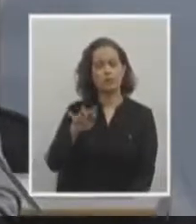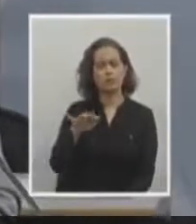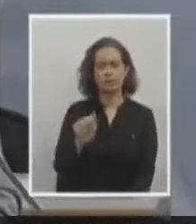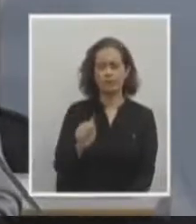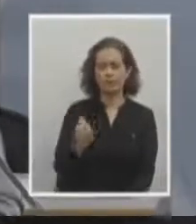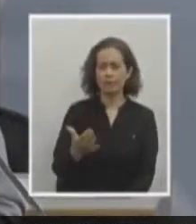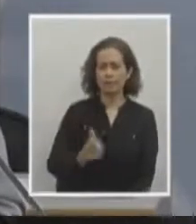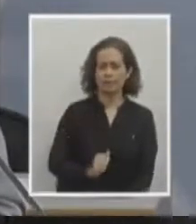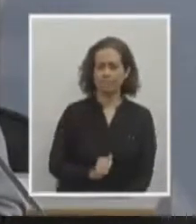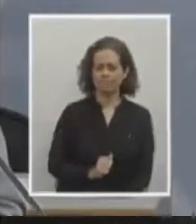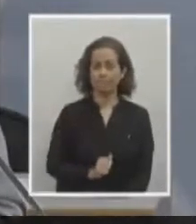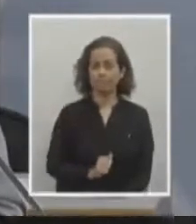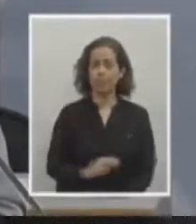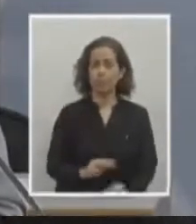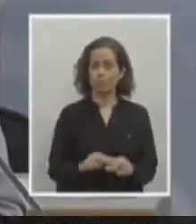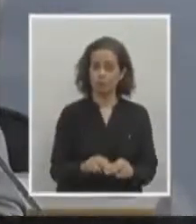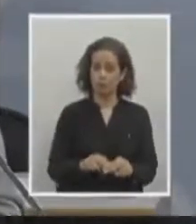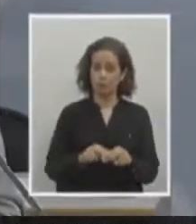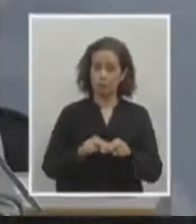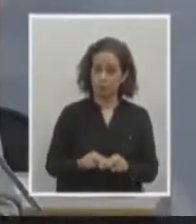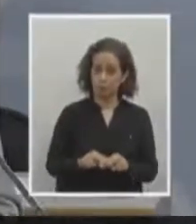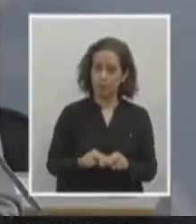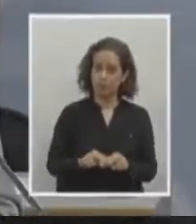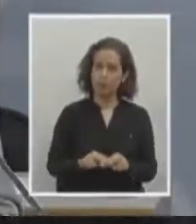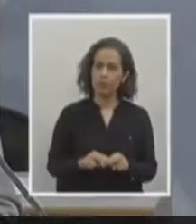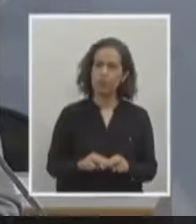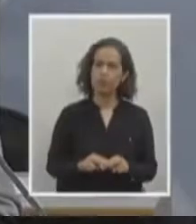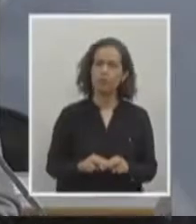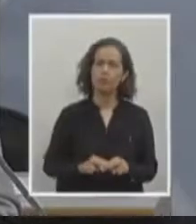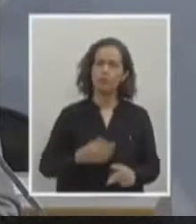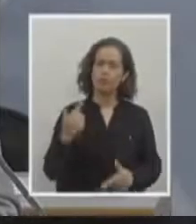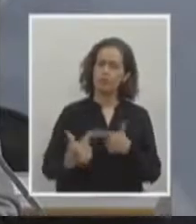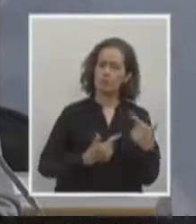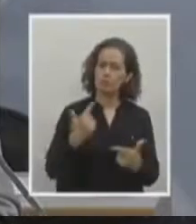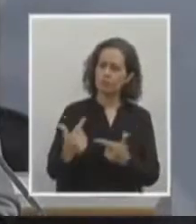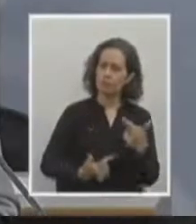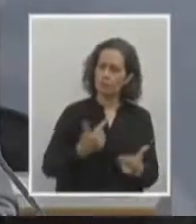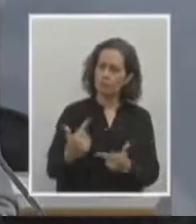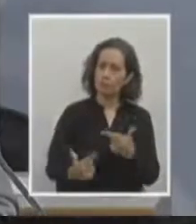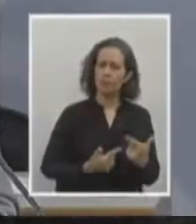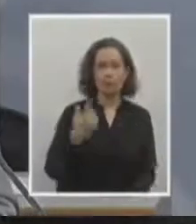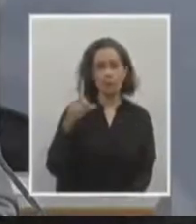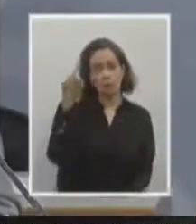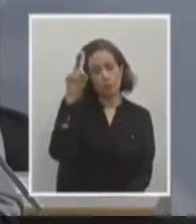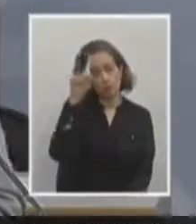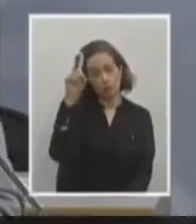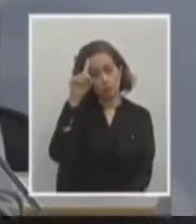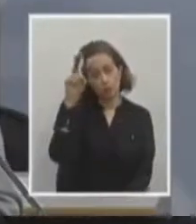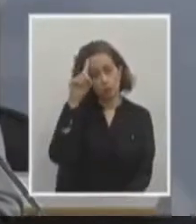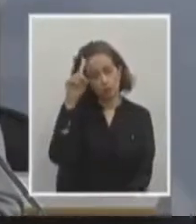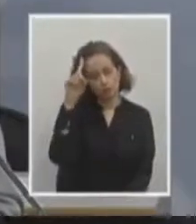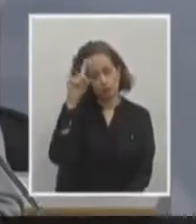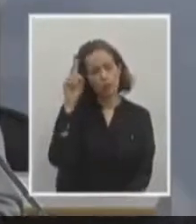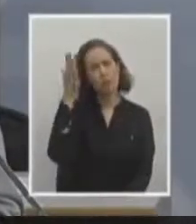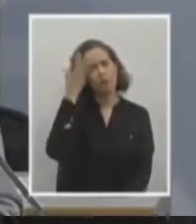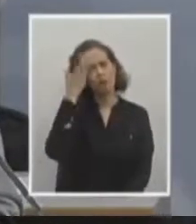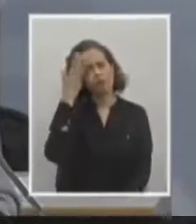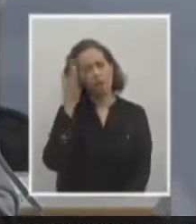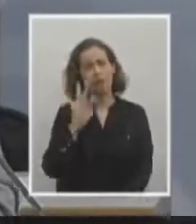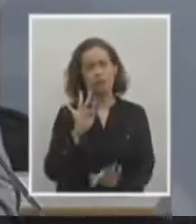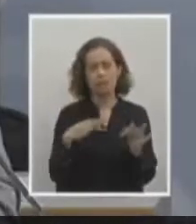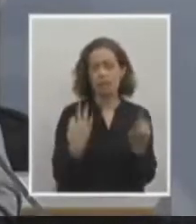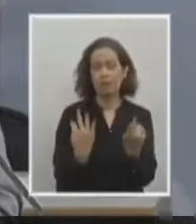imbuído disso, eu faço um trabalho diuturno, todos os dias, eu sei da dor das